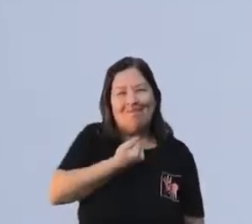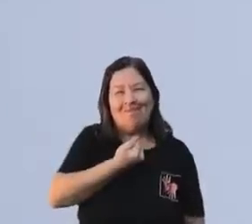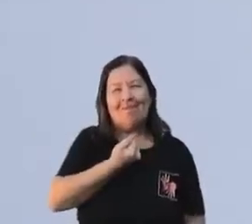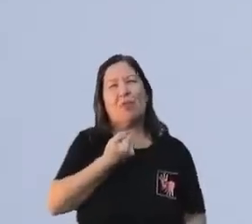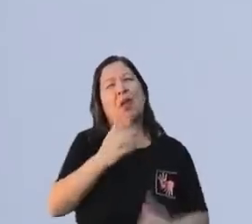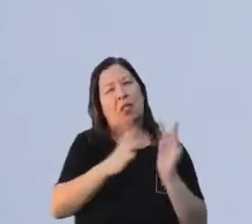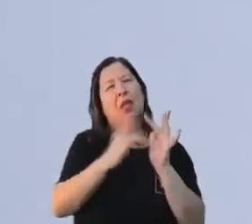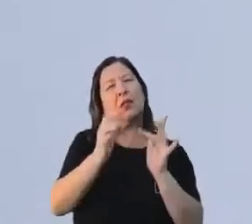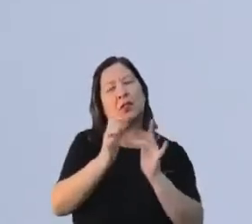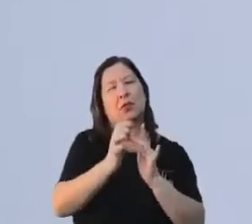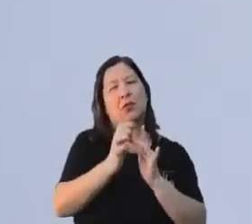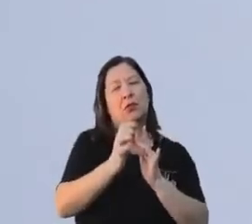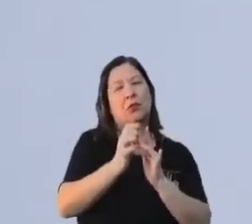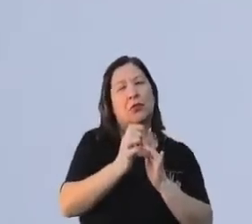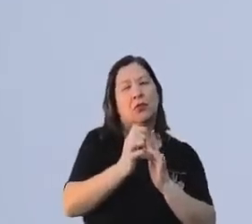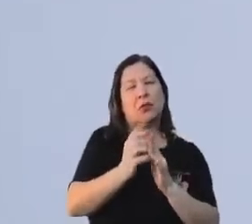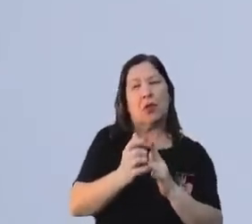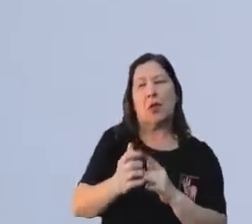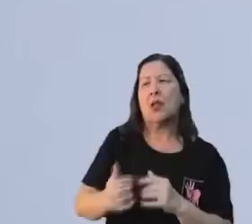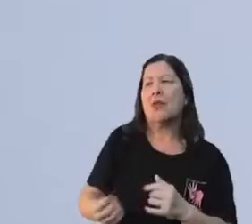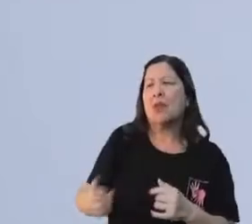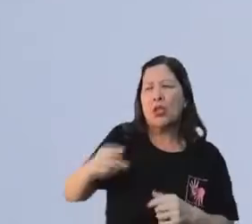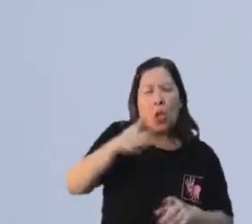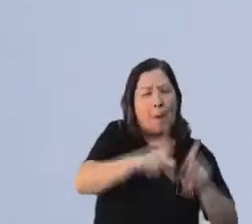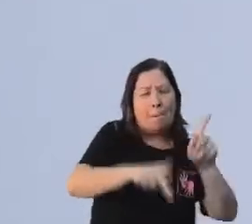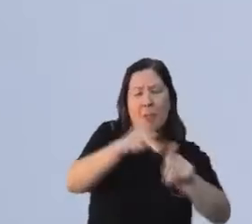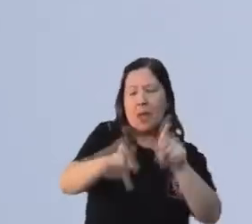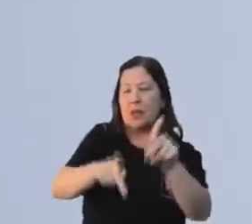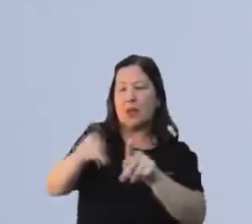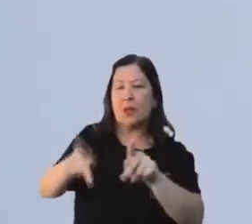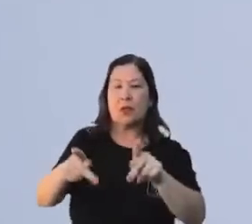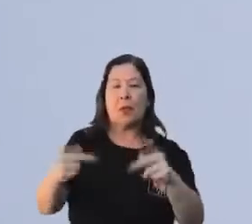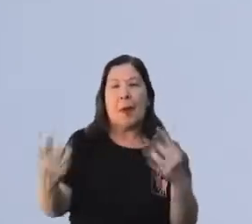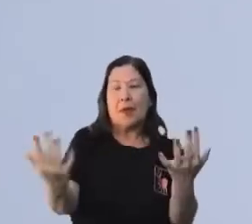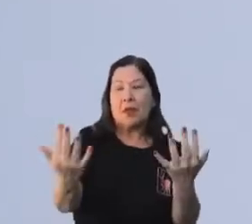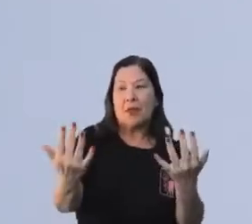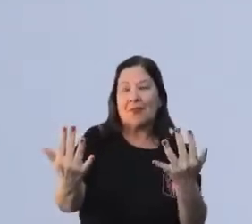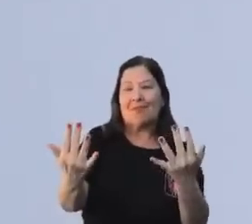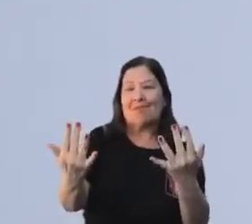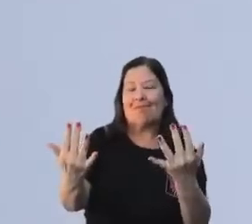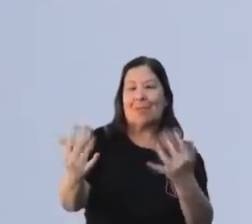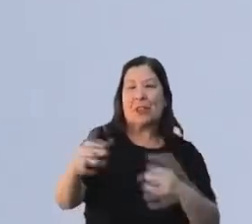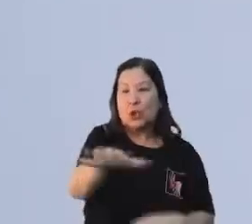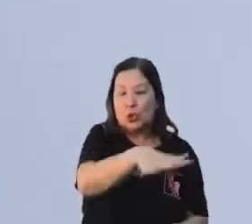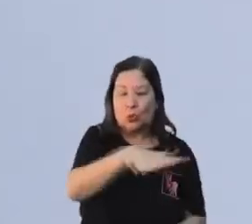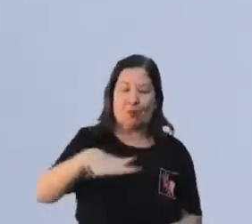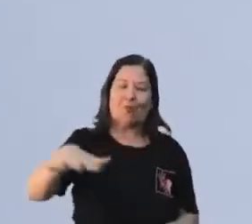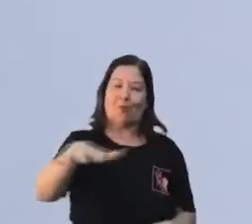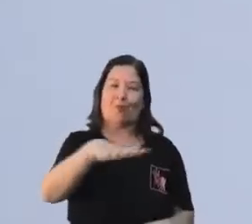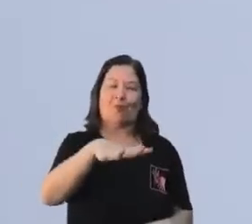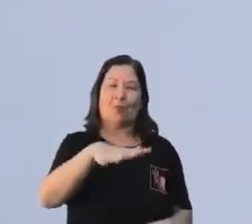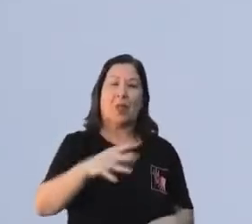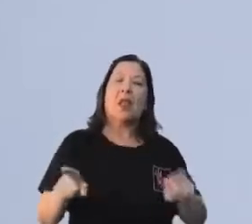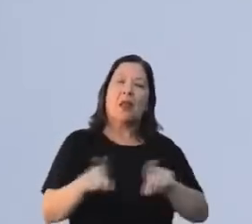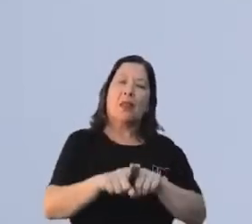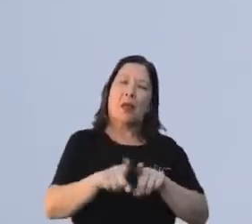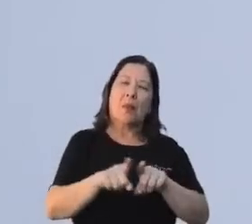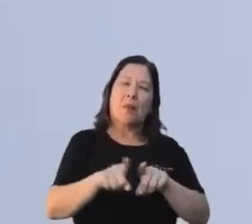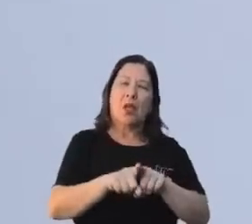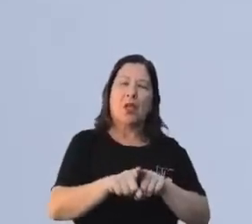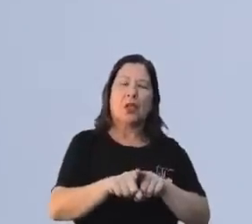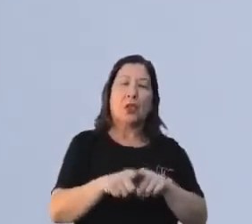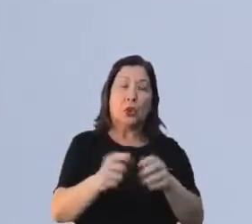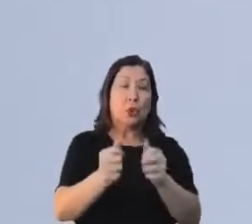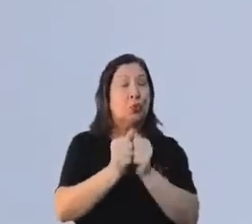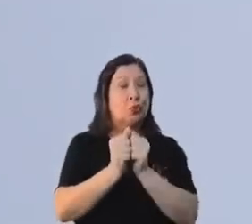tumulto entre o povo. Estando Jesus em Betânia, reclinado à mesa em casa de Simão o leproso,